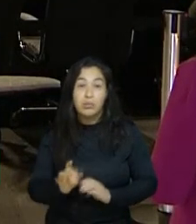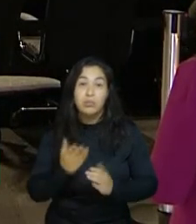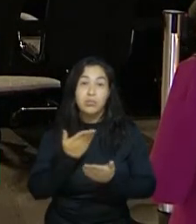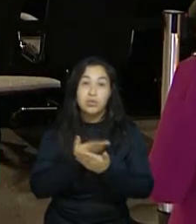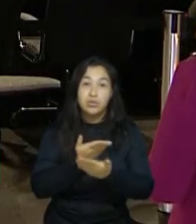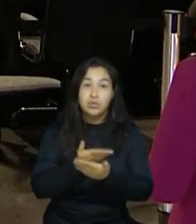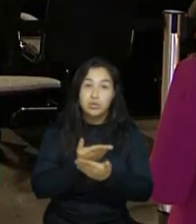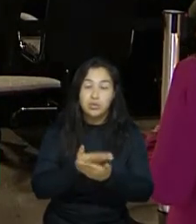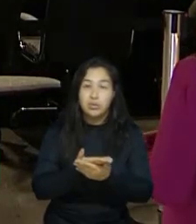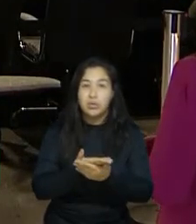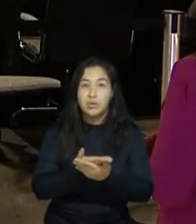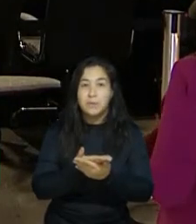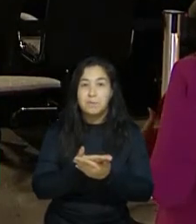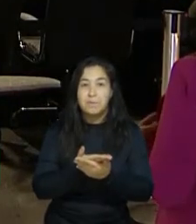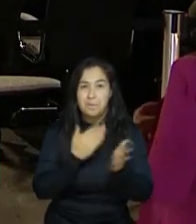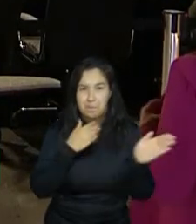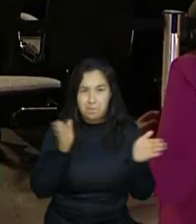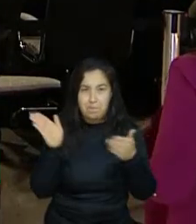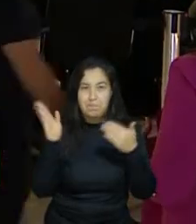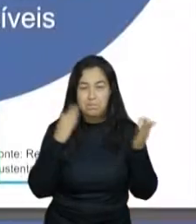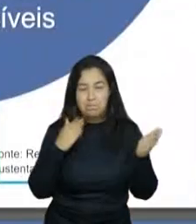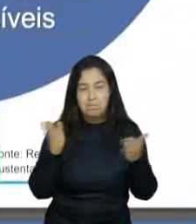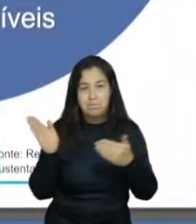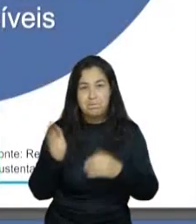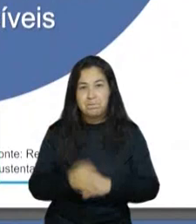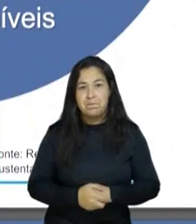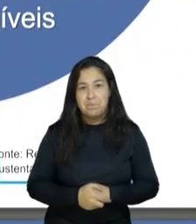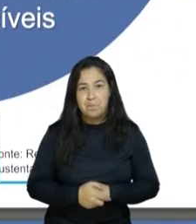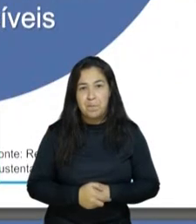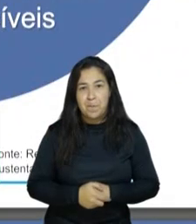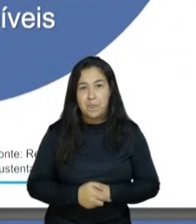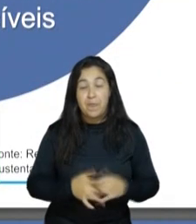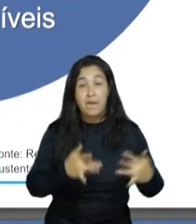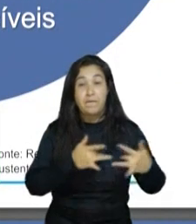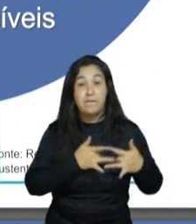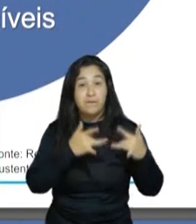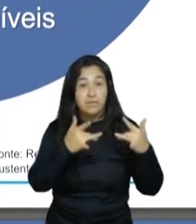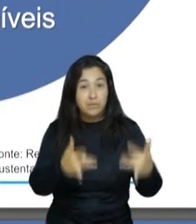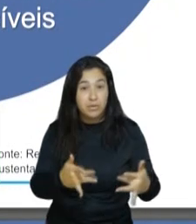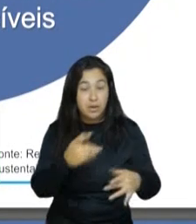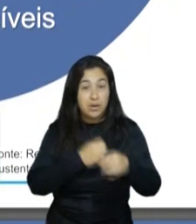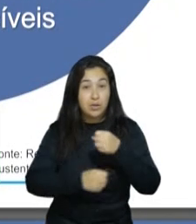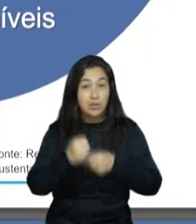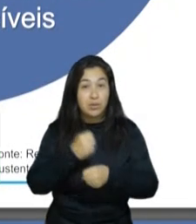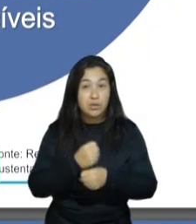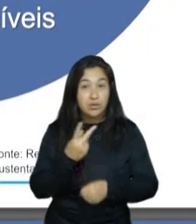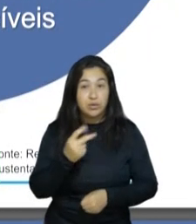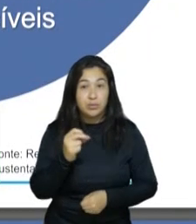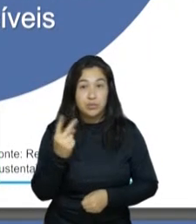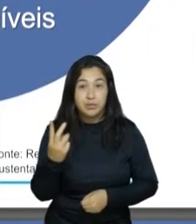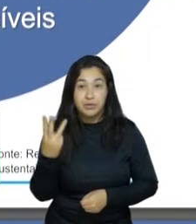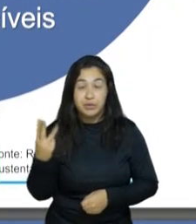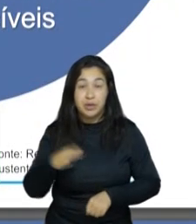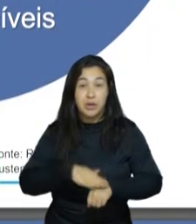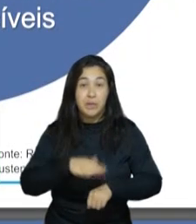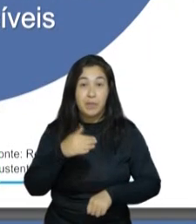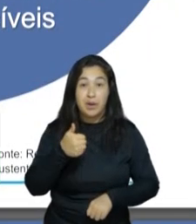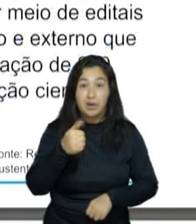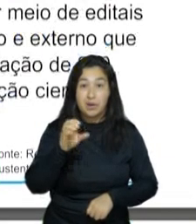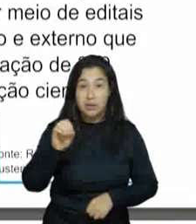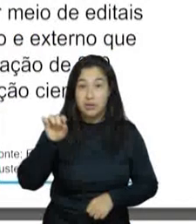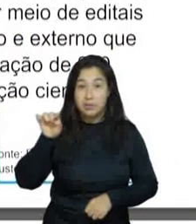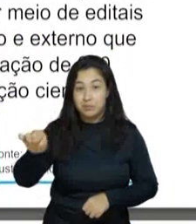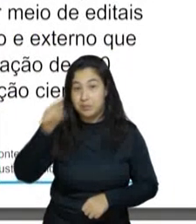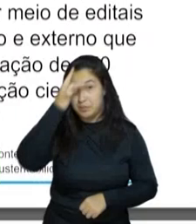passar neste momento. Serviço voluntário, só em 2023 foram mais de 10 mil beneficiados, com mais